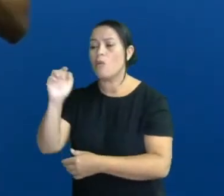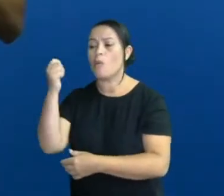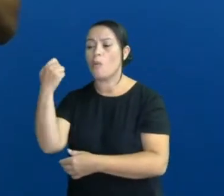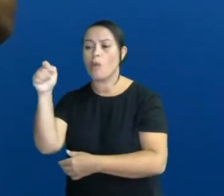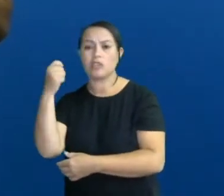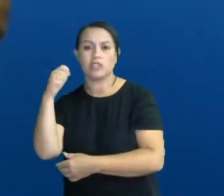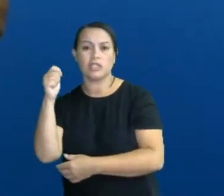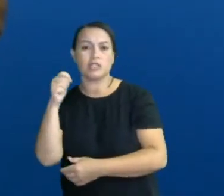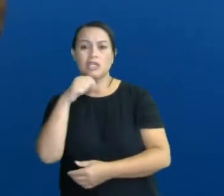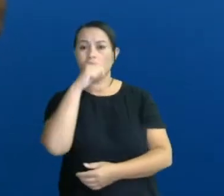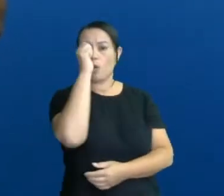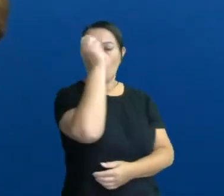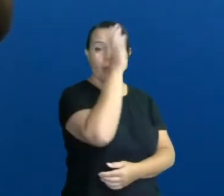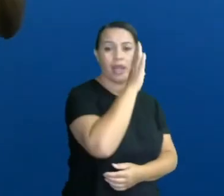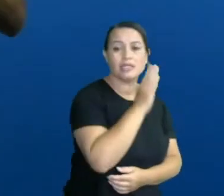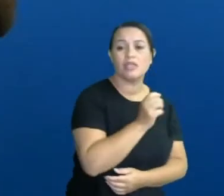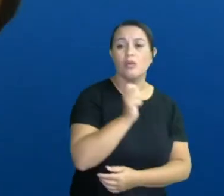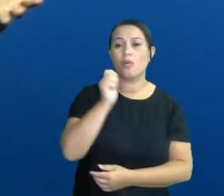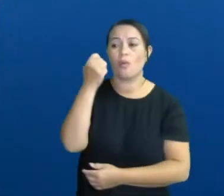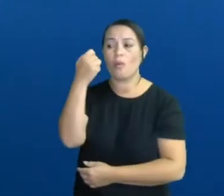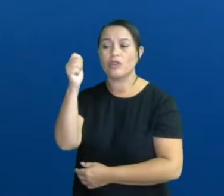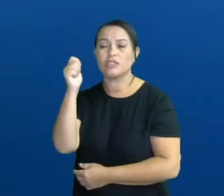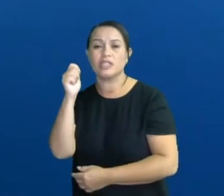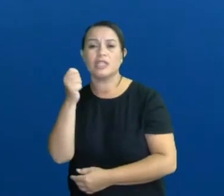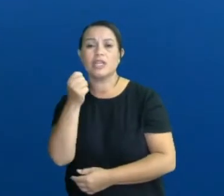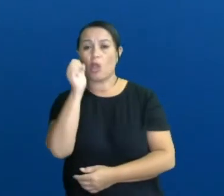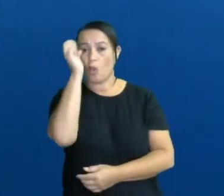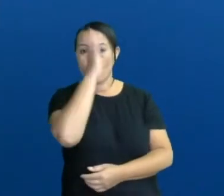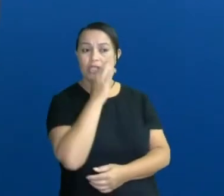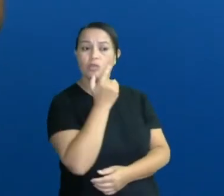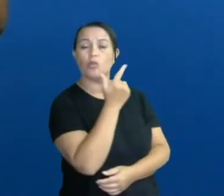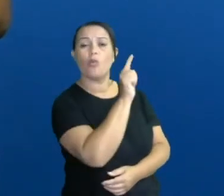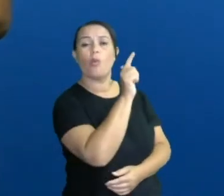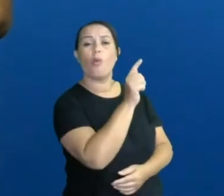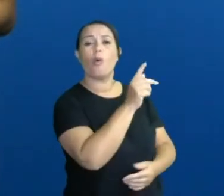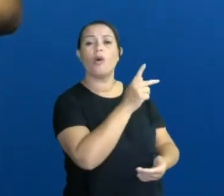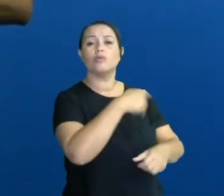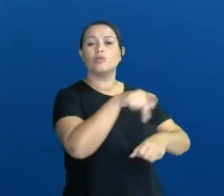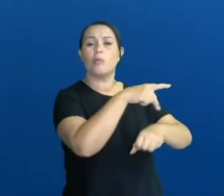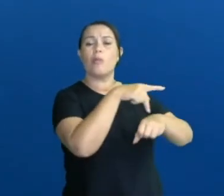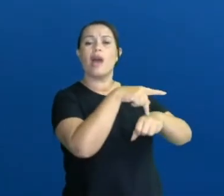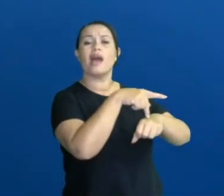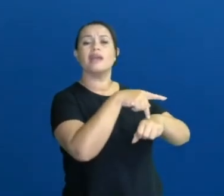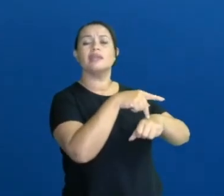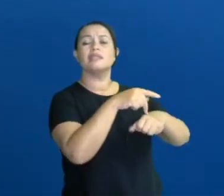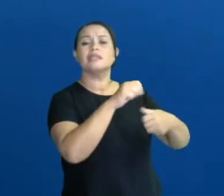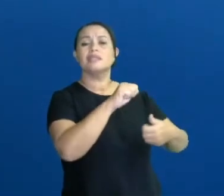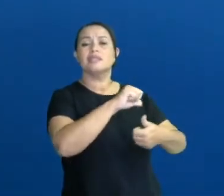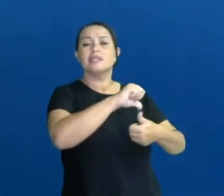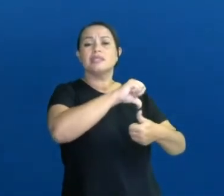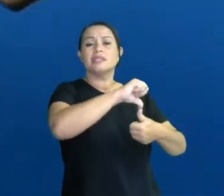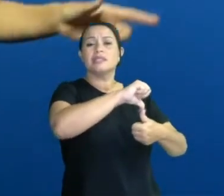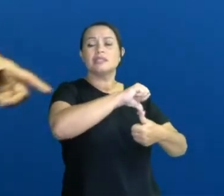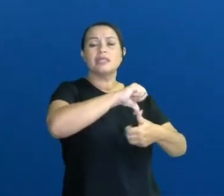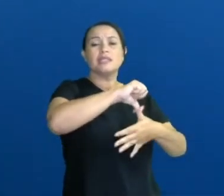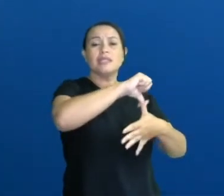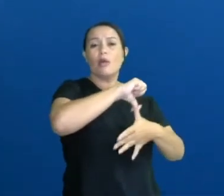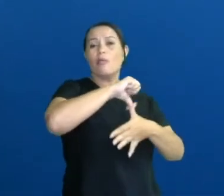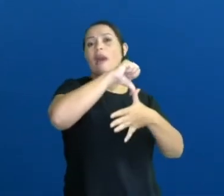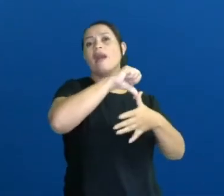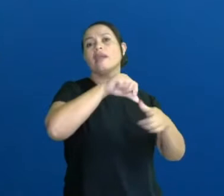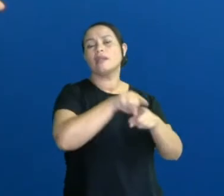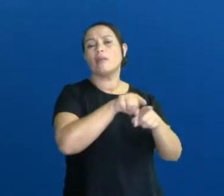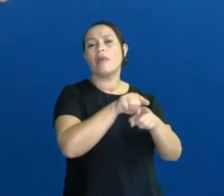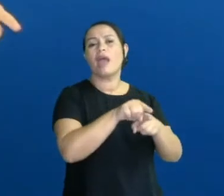Brasil com outros países aqui da América do Sul, a fronteira de países da Europa